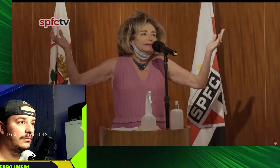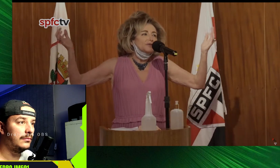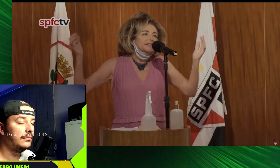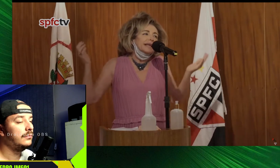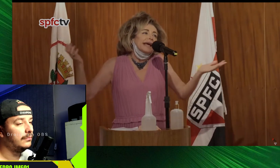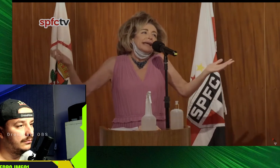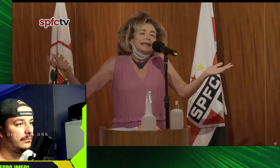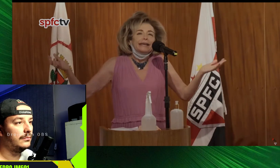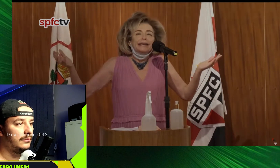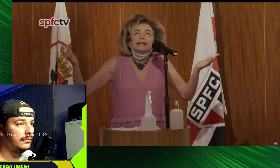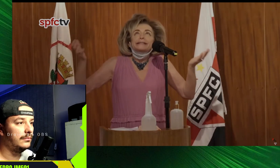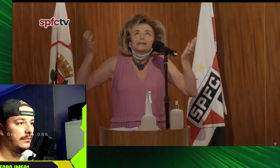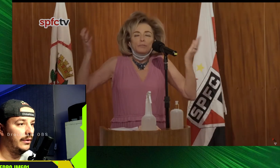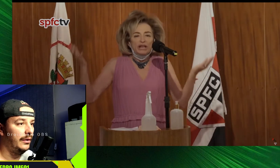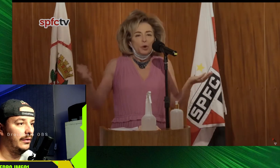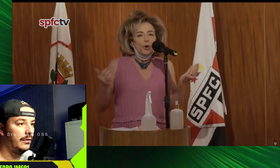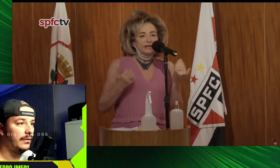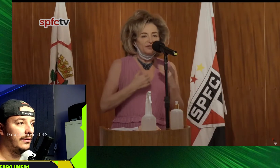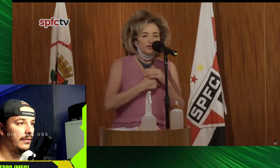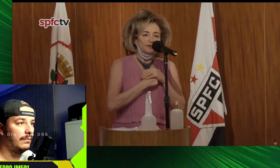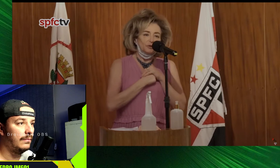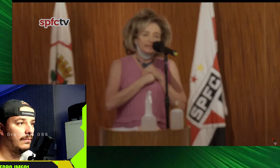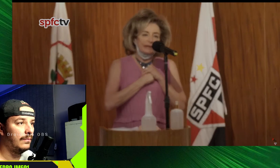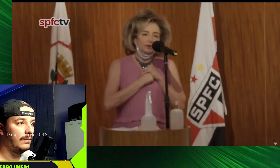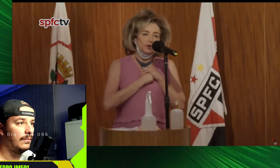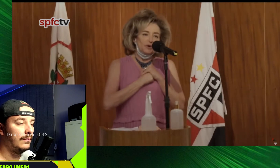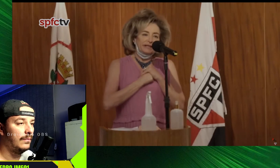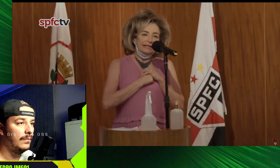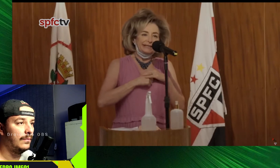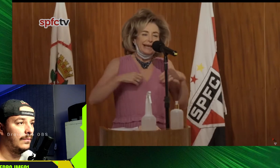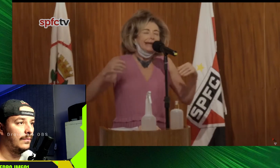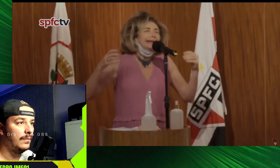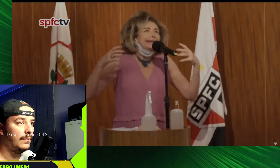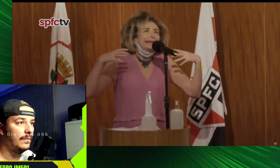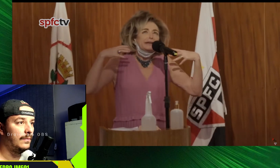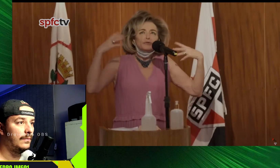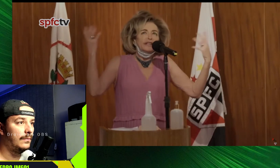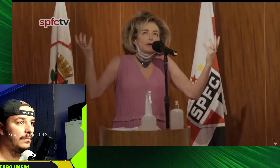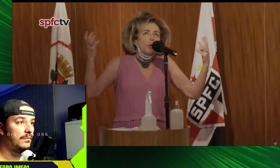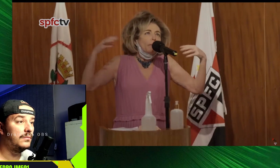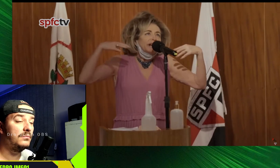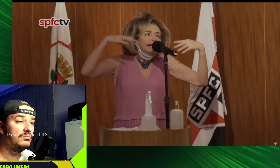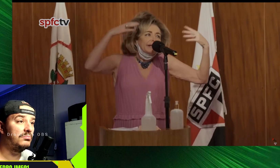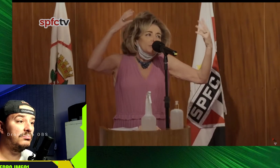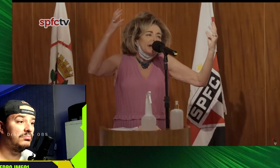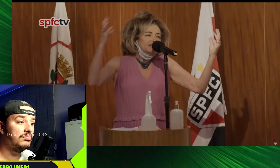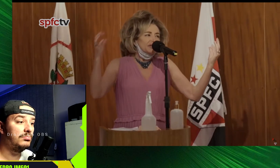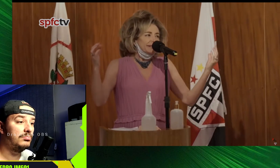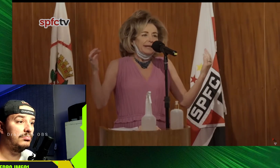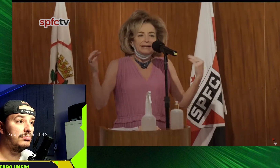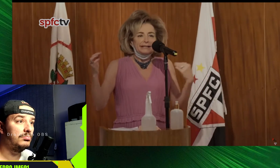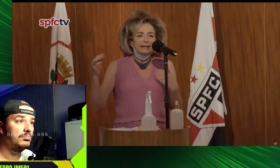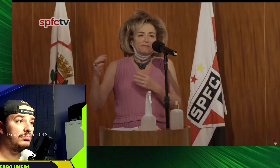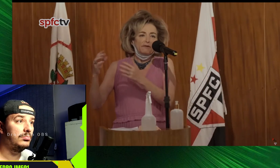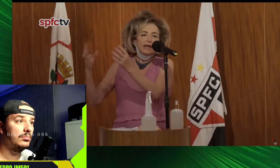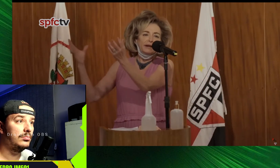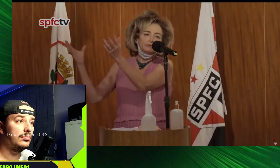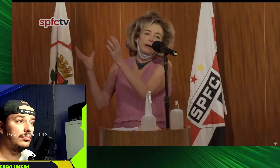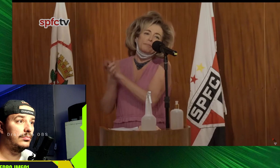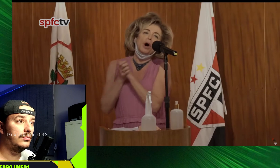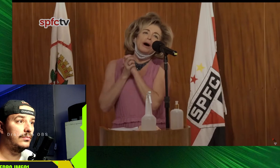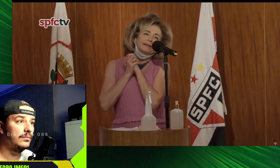abençoados e que esses milhões de torcedores que nos acompanham a distância